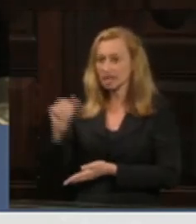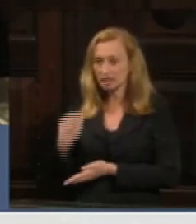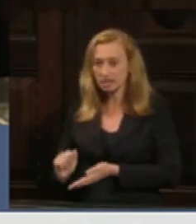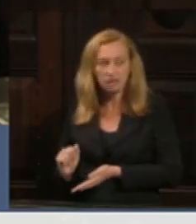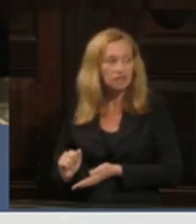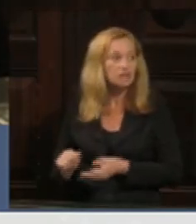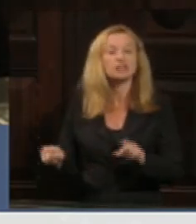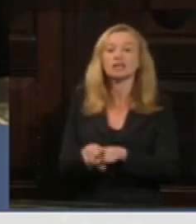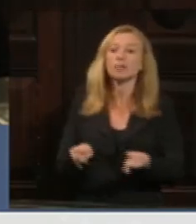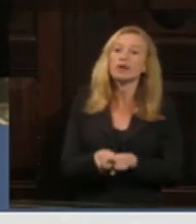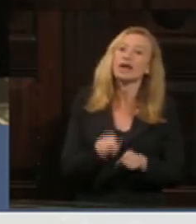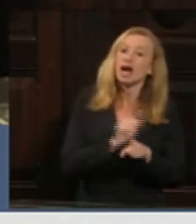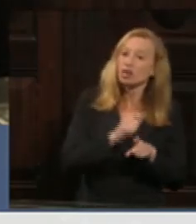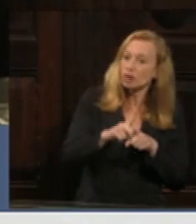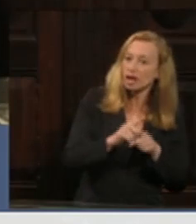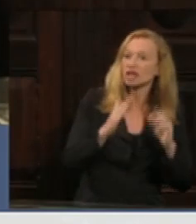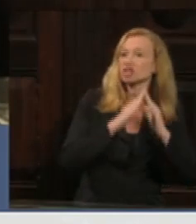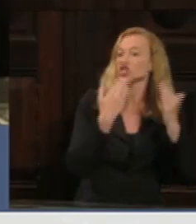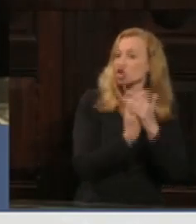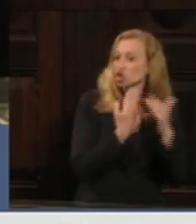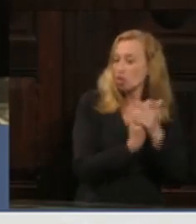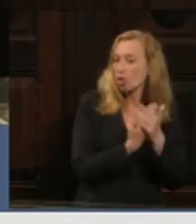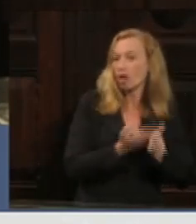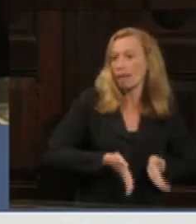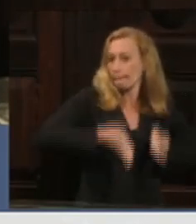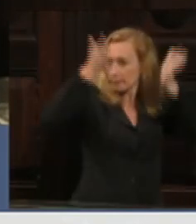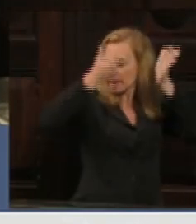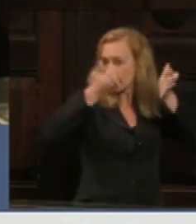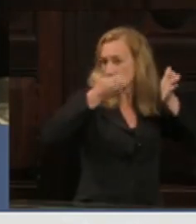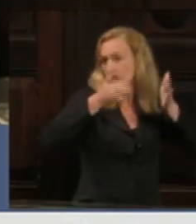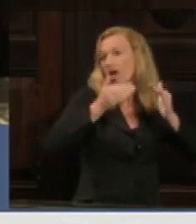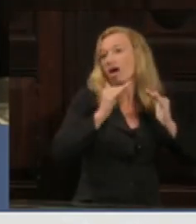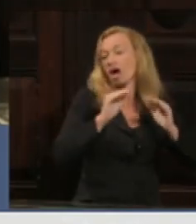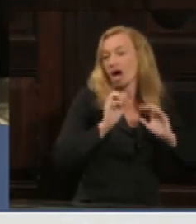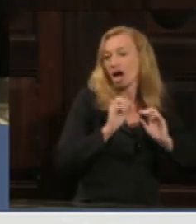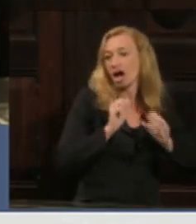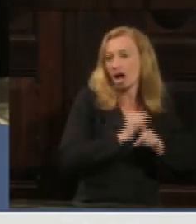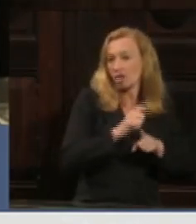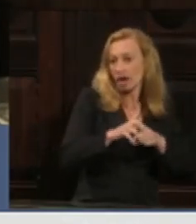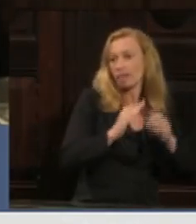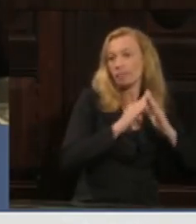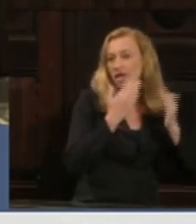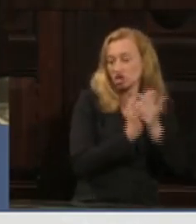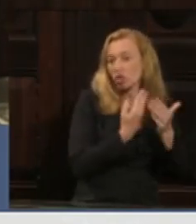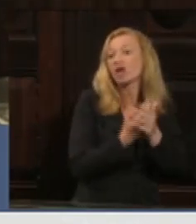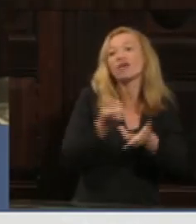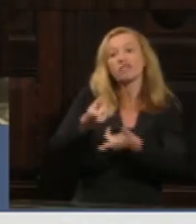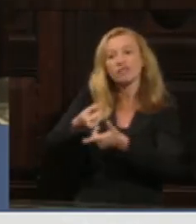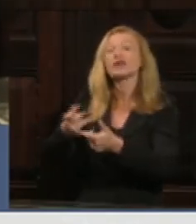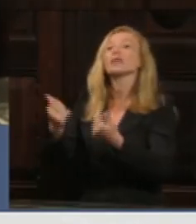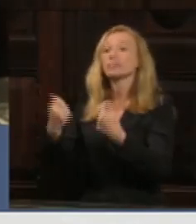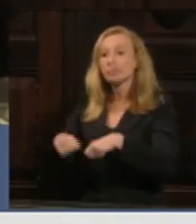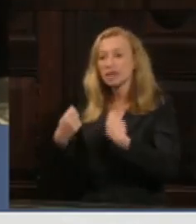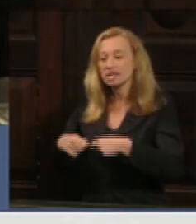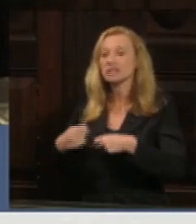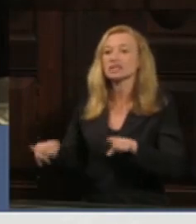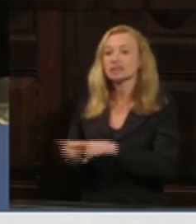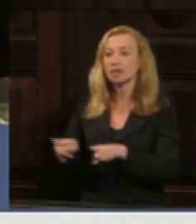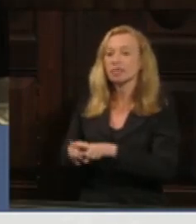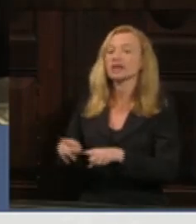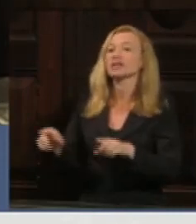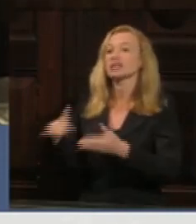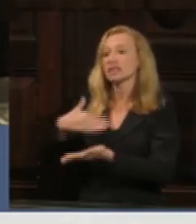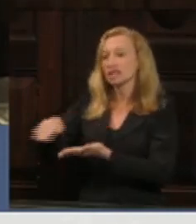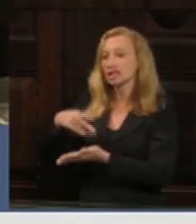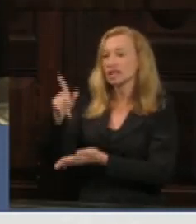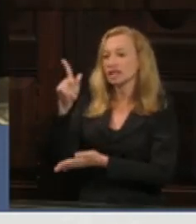outra alternativa para suprir, aluguéis de prédios escolares, que pode ser uma outra alternativa para suprir a demanda de vagas, depende do secretário de Fazenda. Então, o que eu falei é o seguinte, falei para o deputado